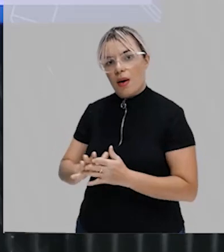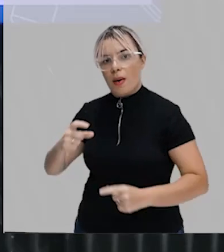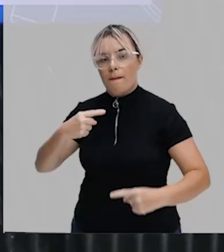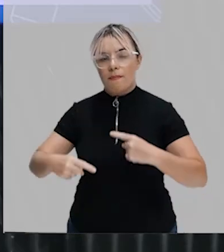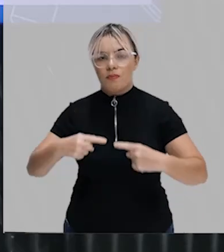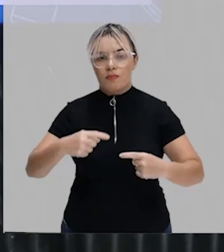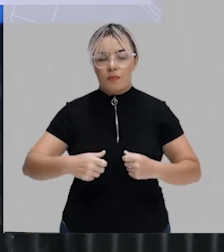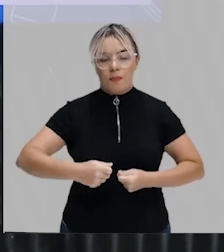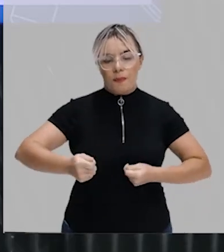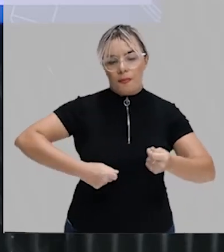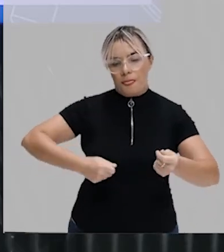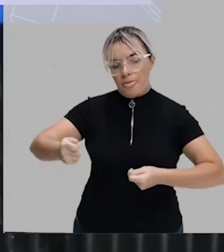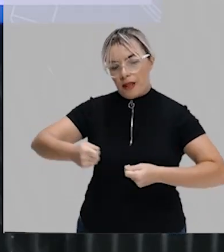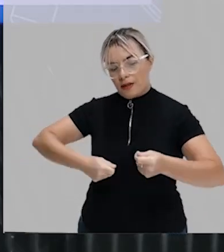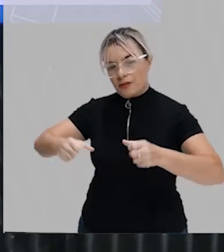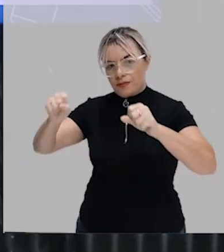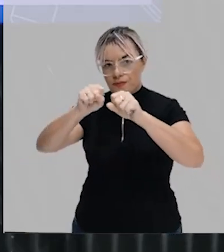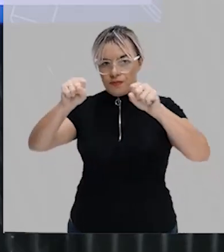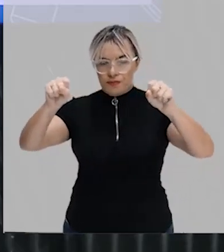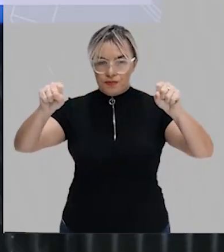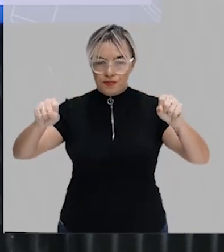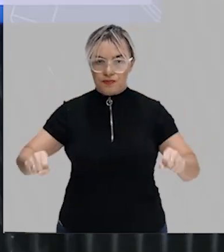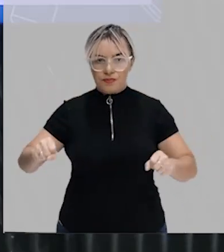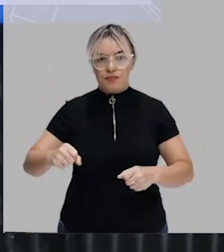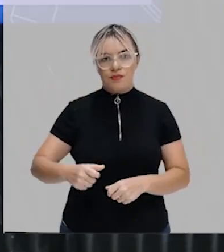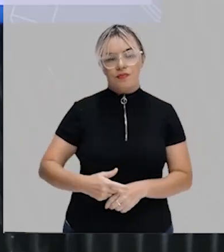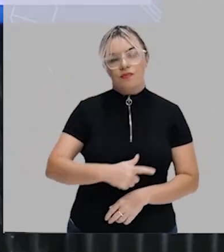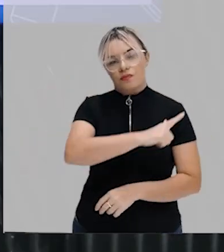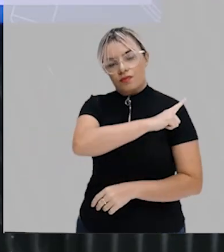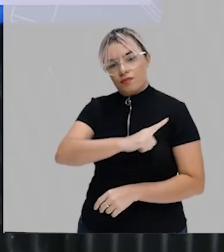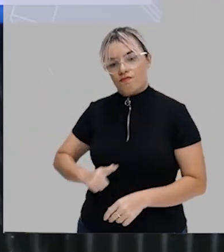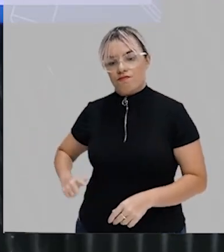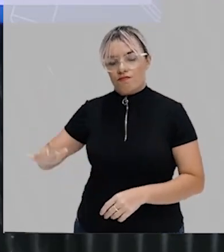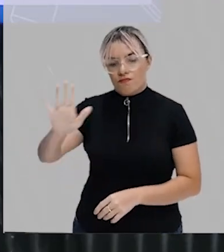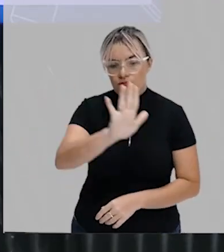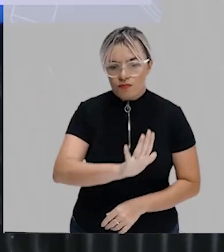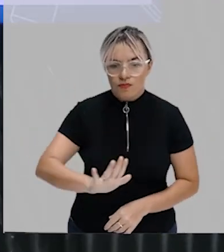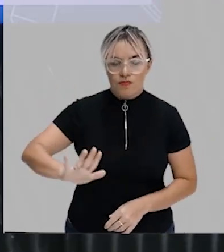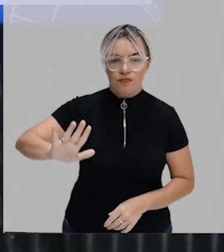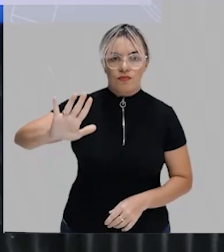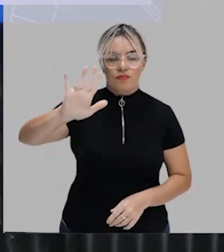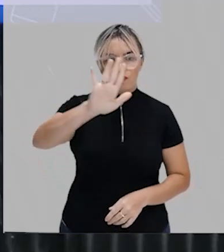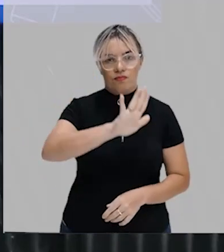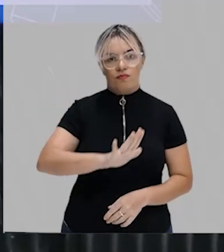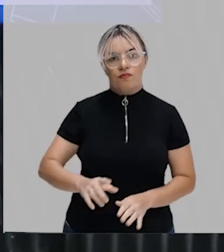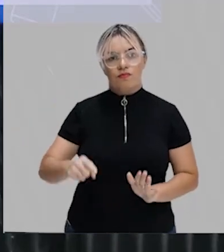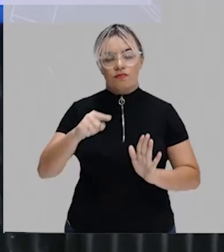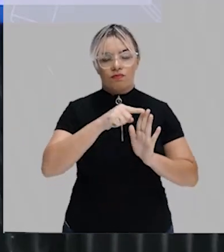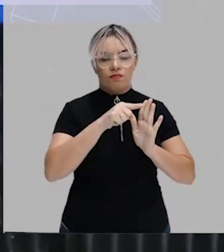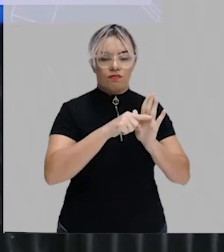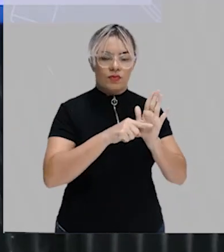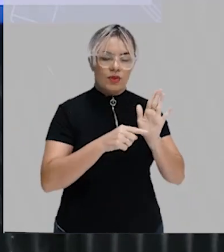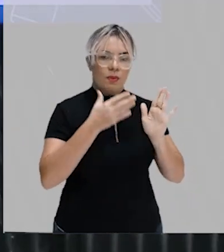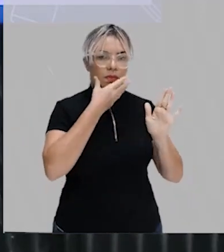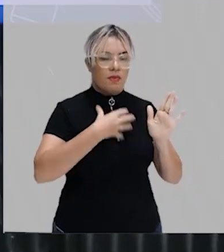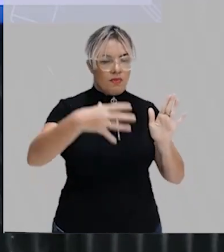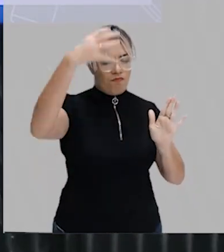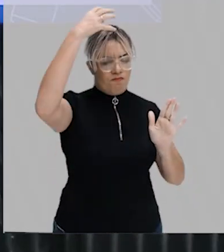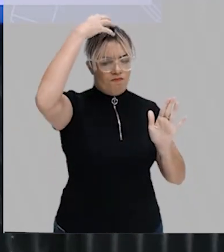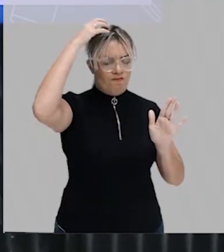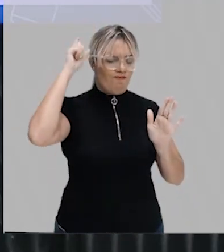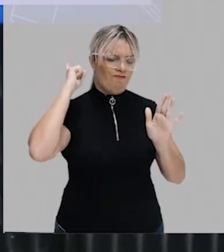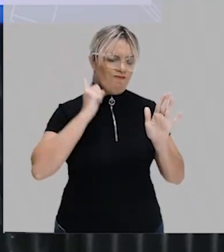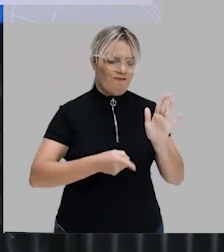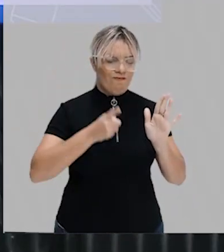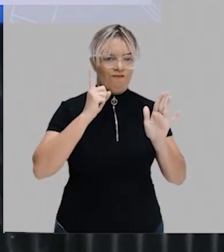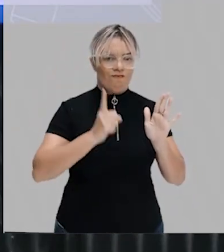geral, estabelecido através de um regimento pelo rei de Portugal. O sistema de governo geral que não vai acabar